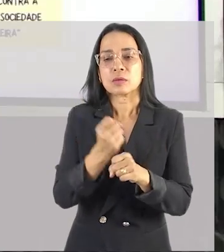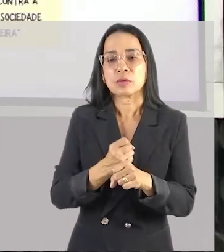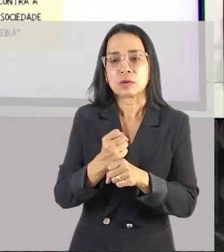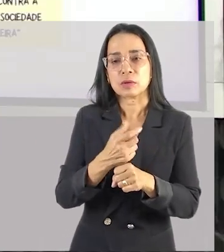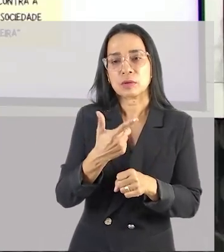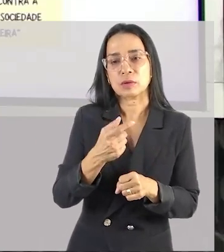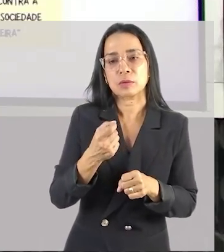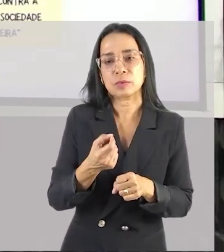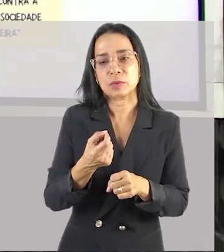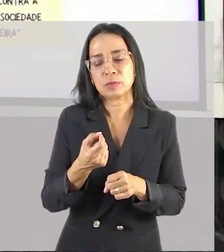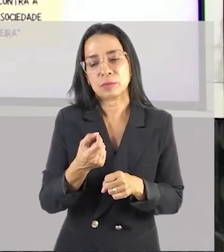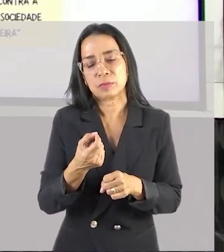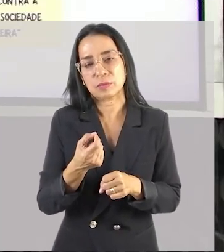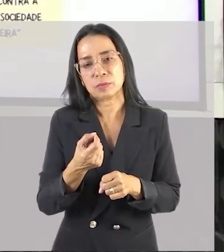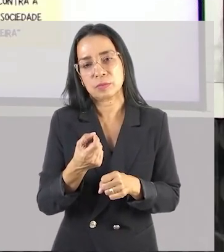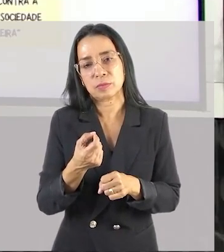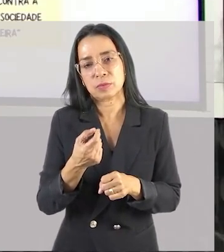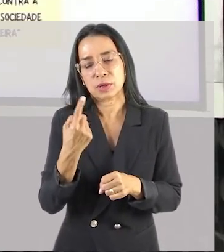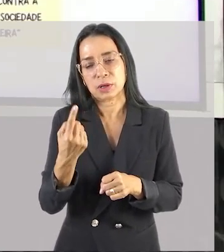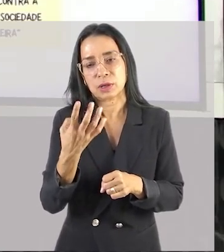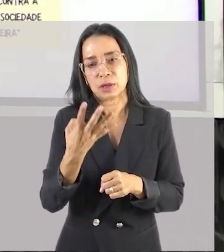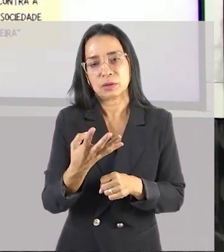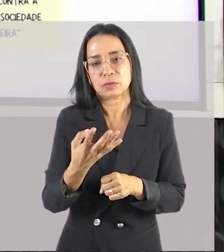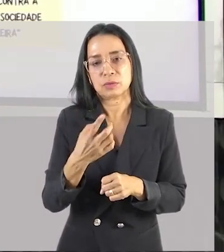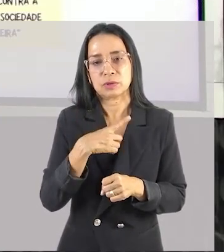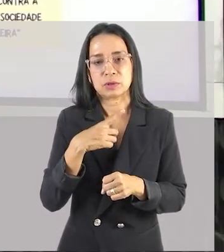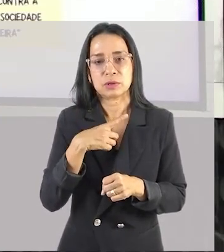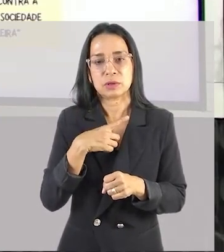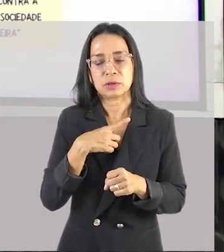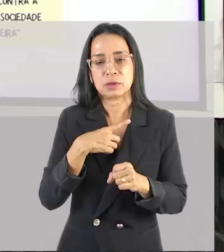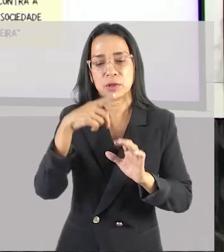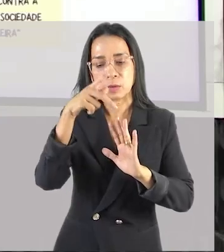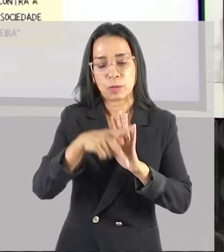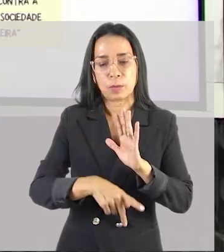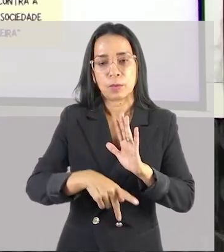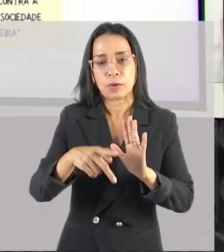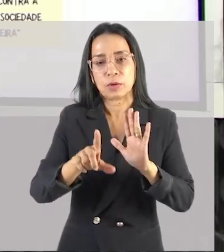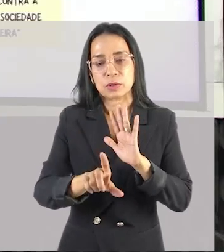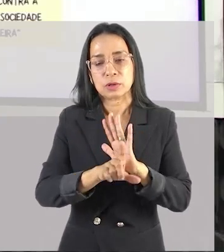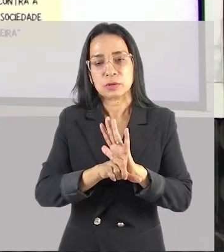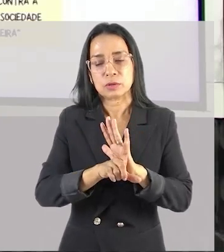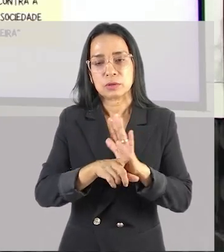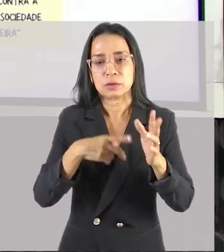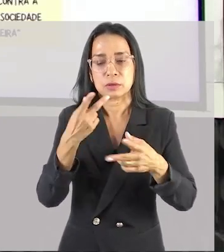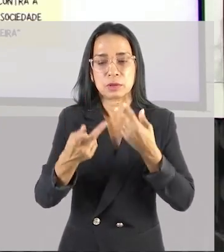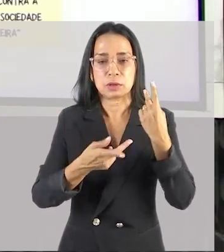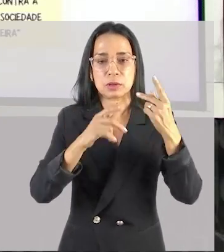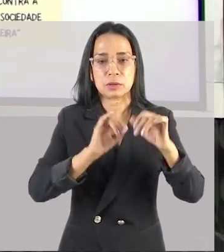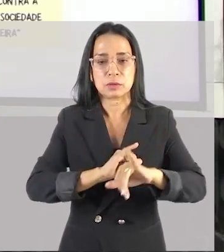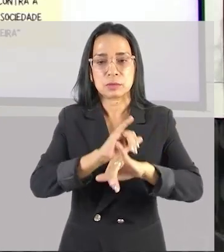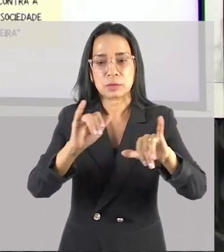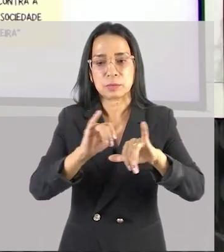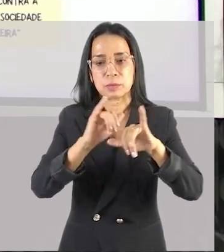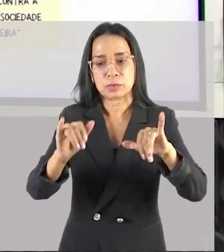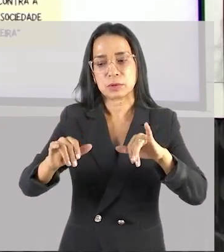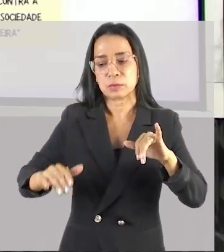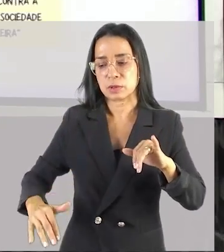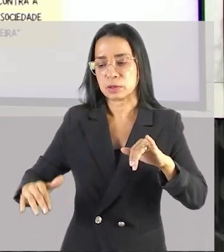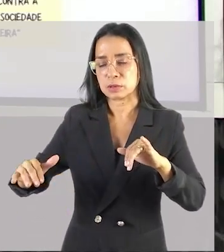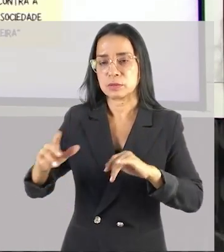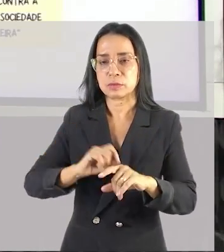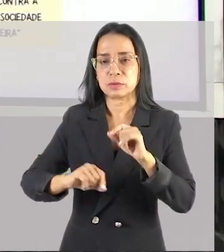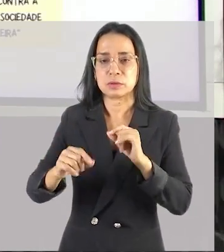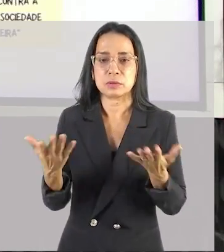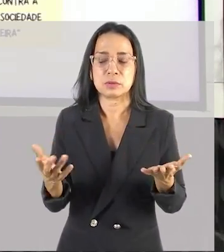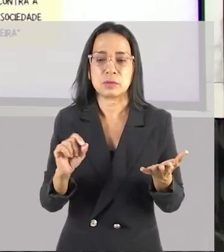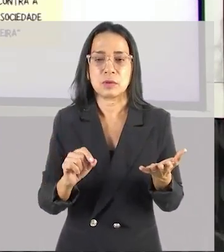pouco, havia um projeto de lei falando sobre a publicidade infantil. Muita gente